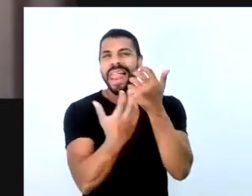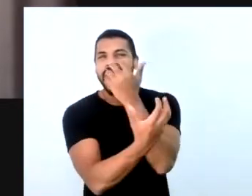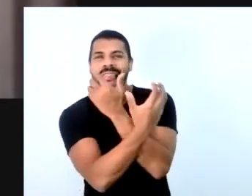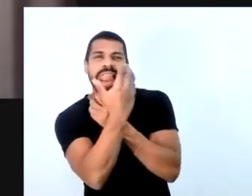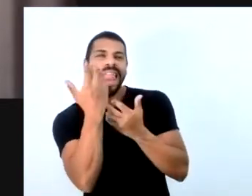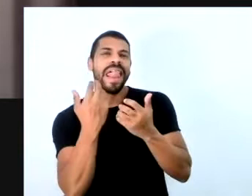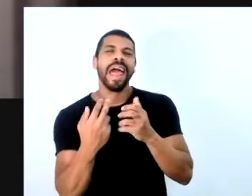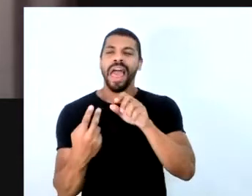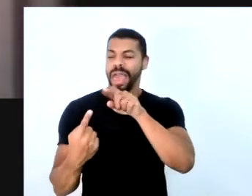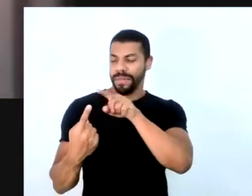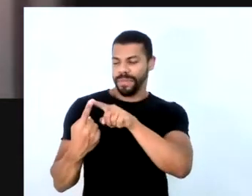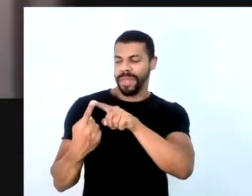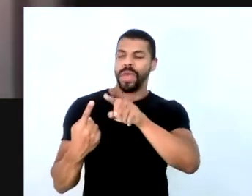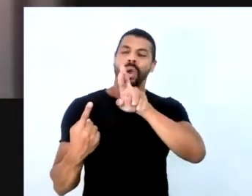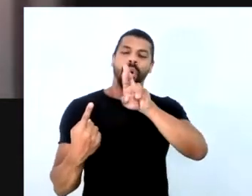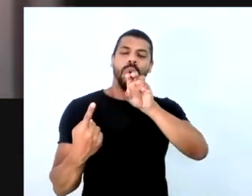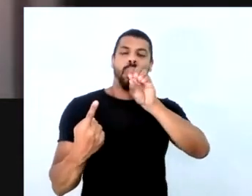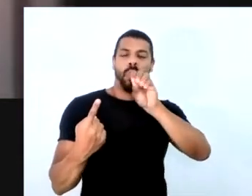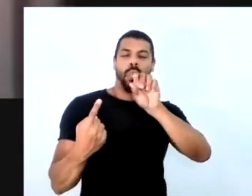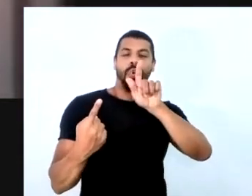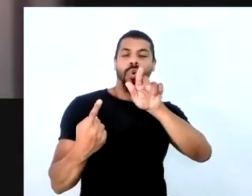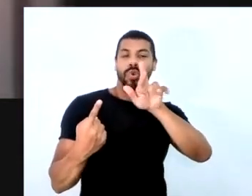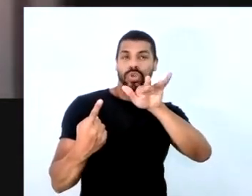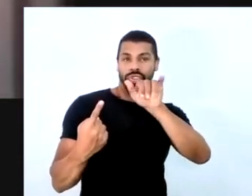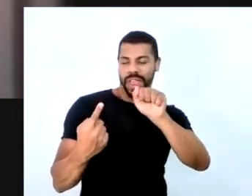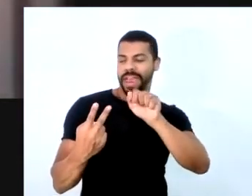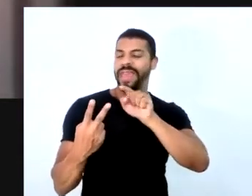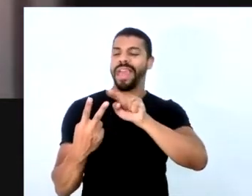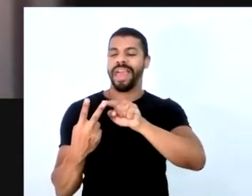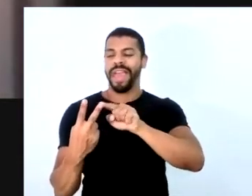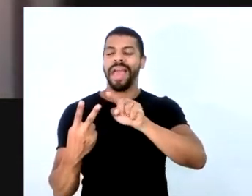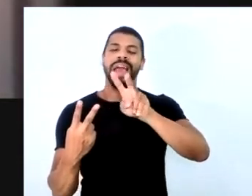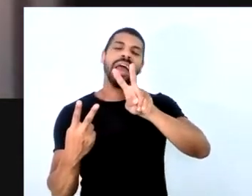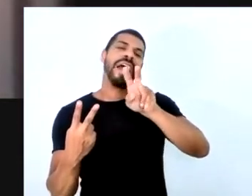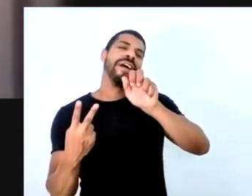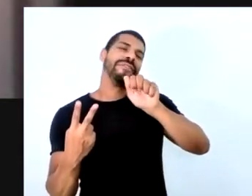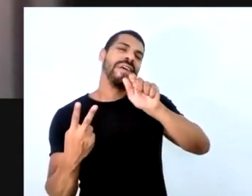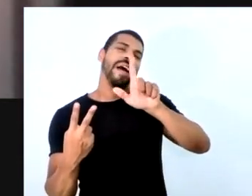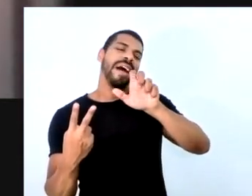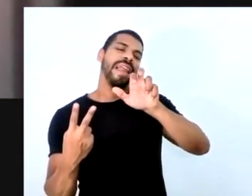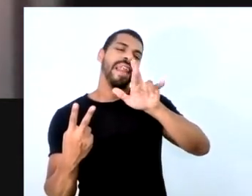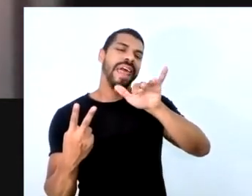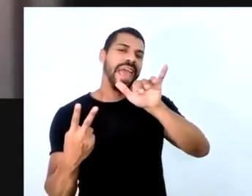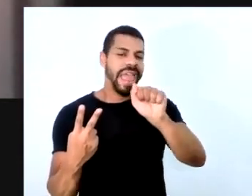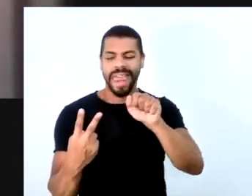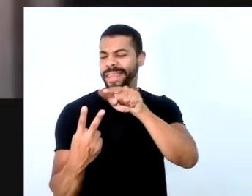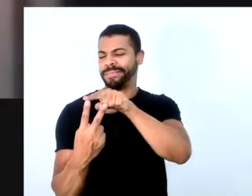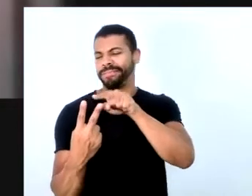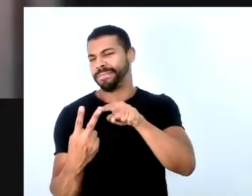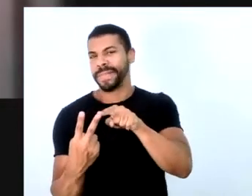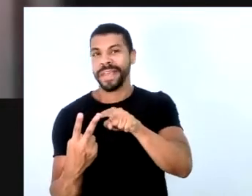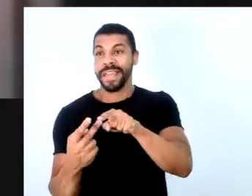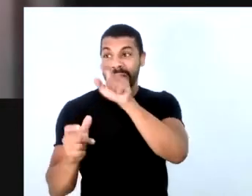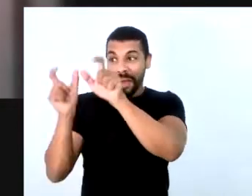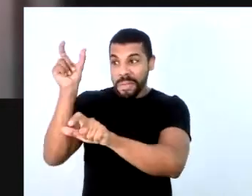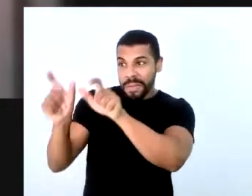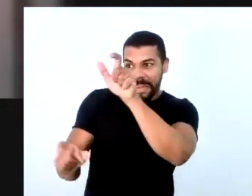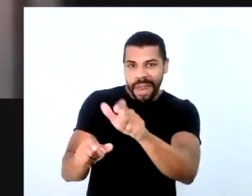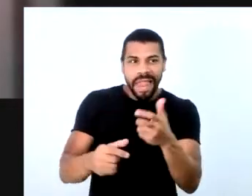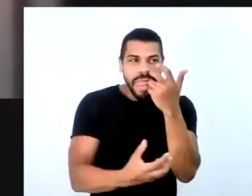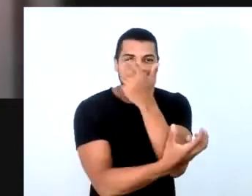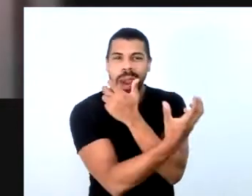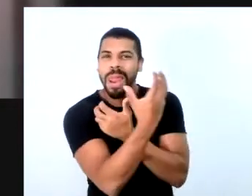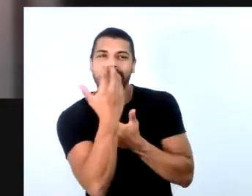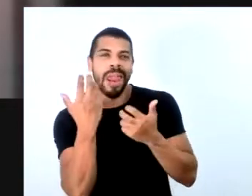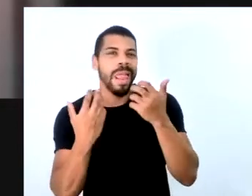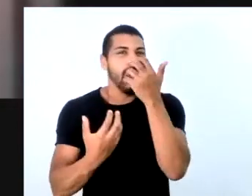né, cantoras, né, a Rogéria, a Valéria, elas são intérpretes, era muito importante ter esse repertório delas,